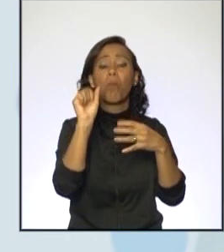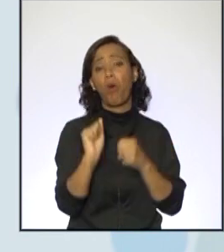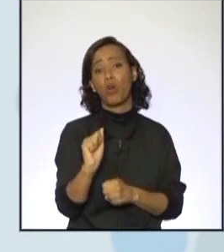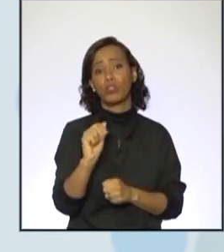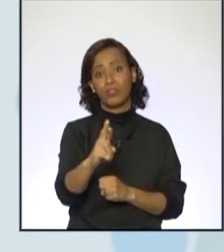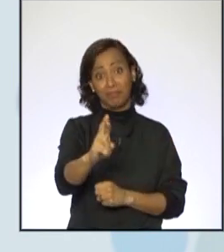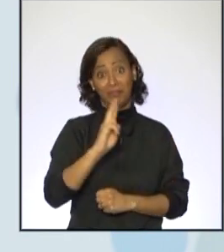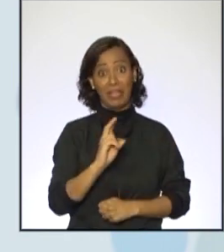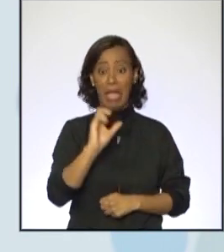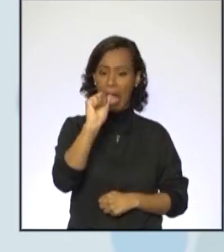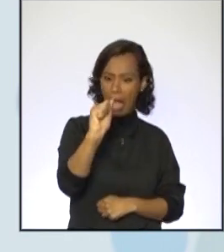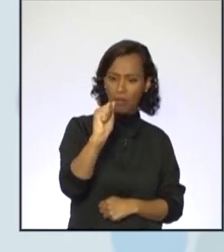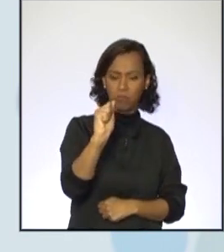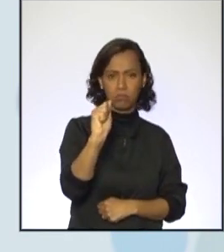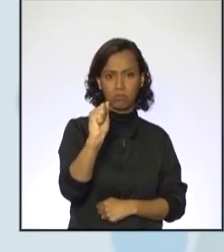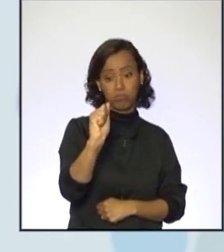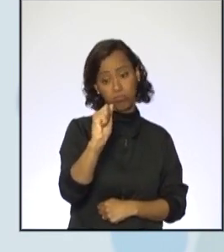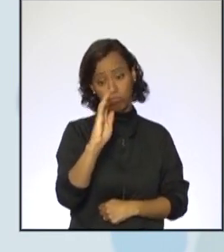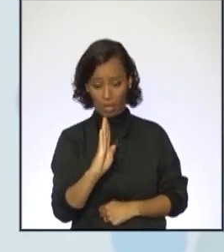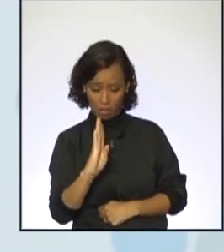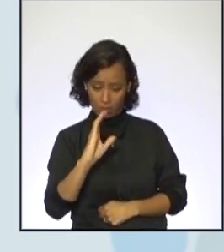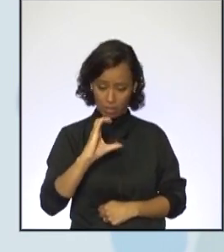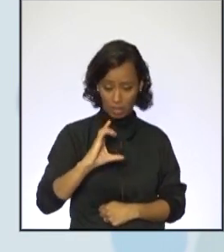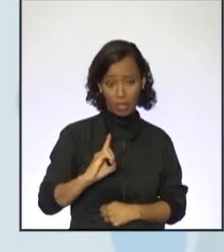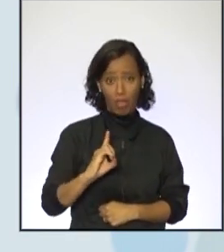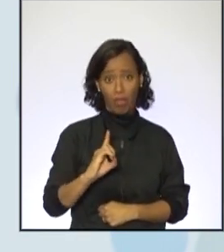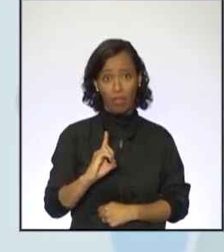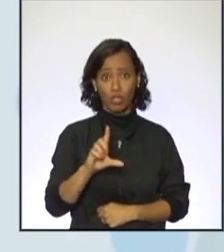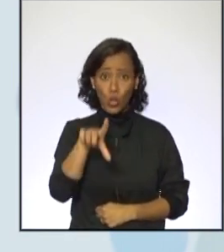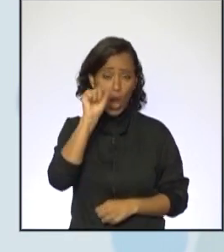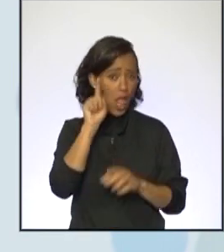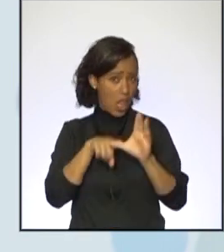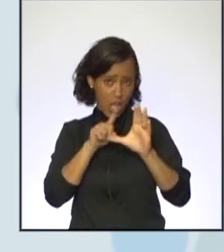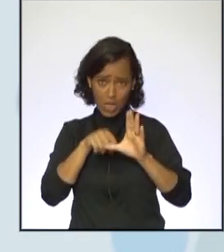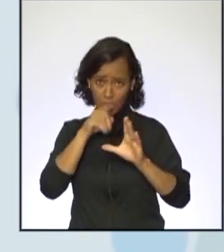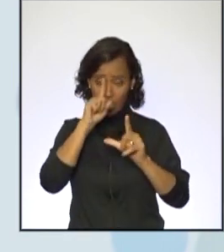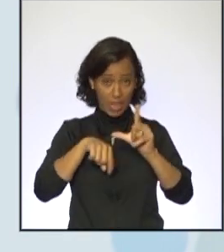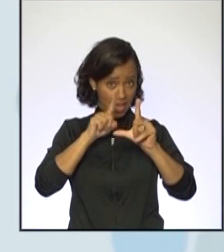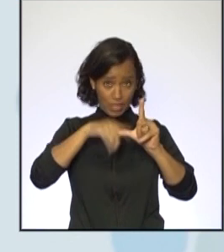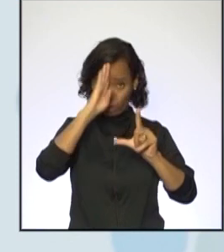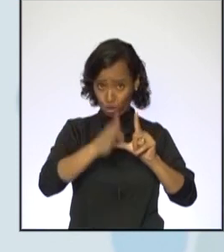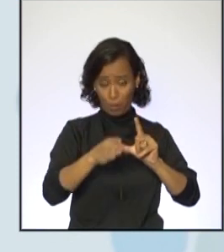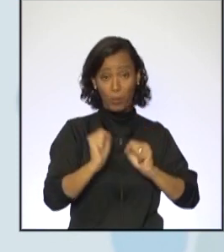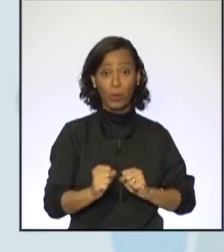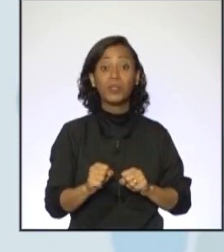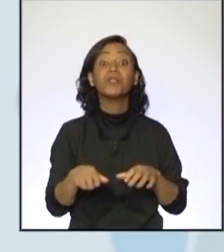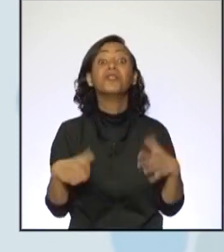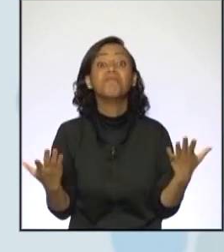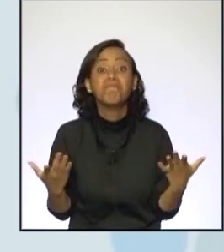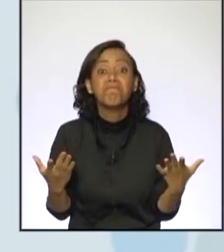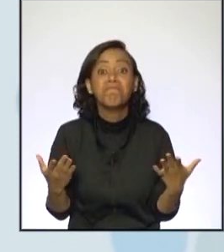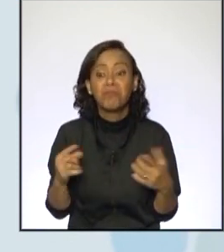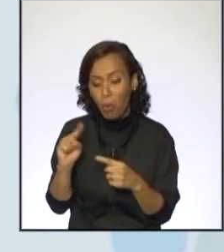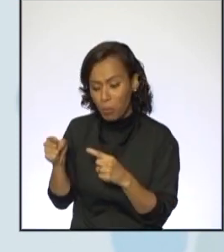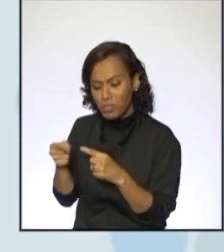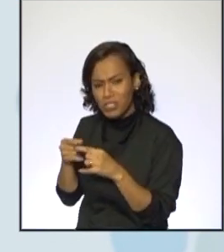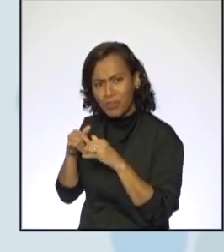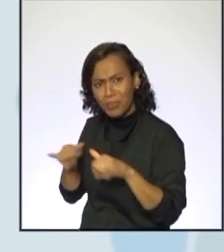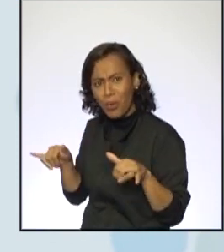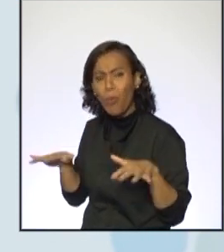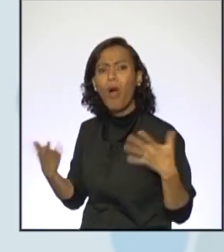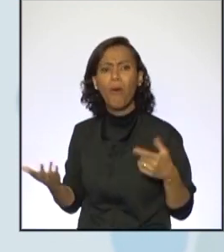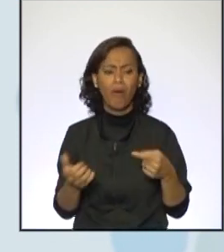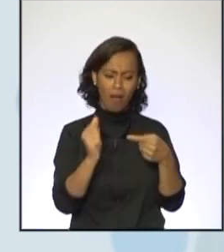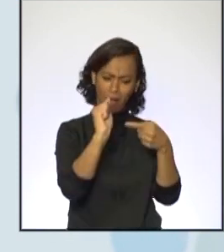tá Isso. bom? Não precisam repetir a alternativa completa. A finalidade principal da propaganda, portanto, é... A, B,